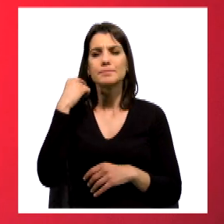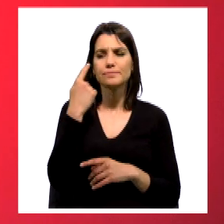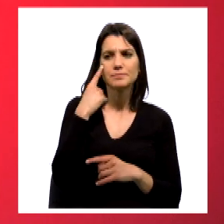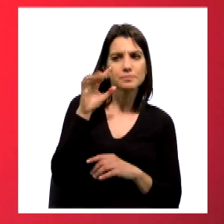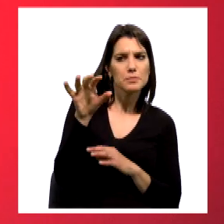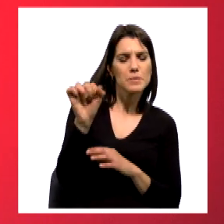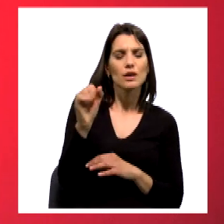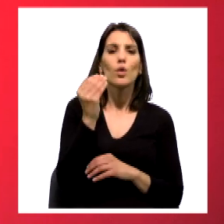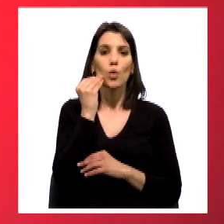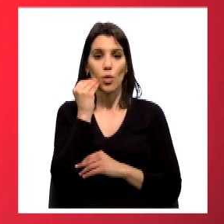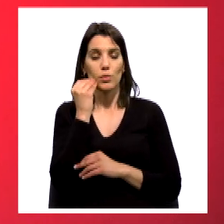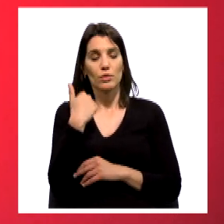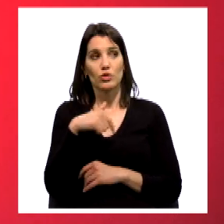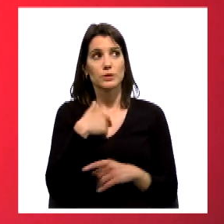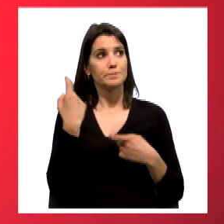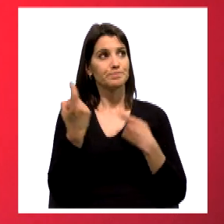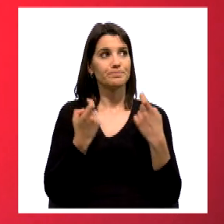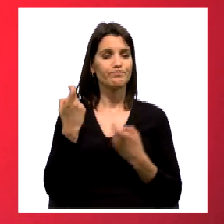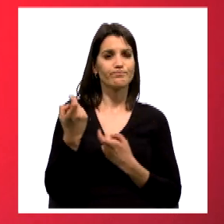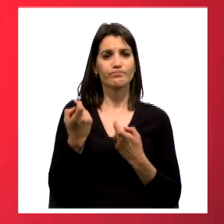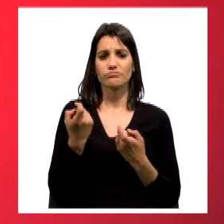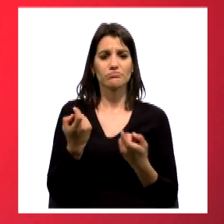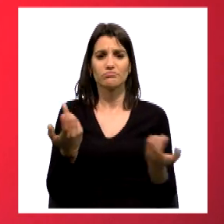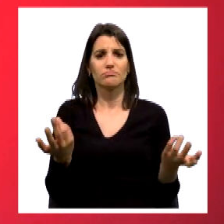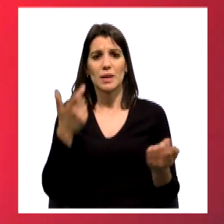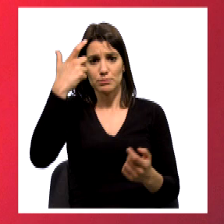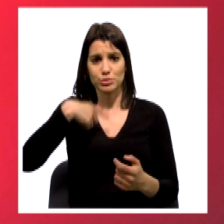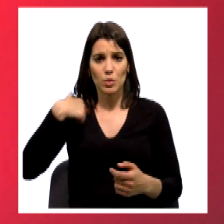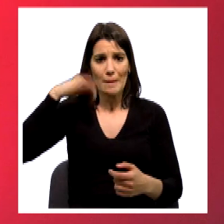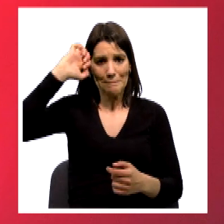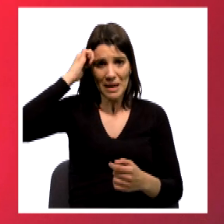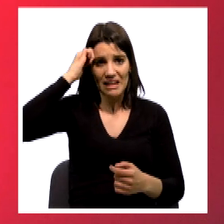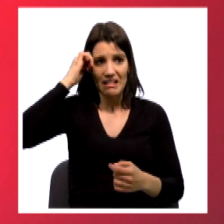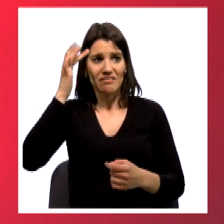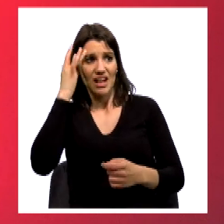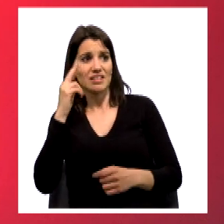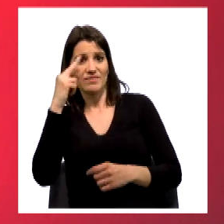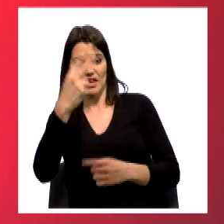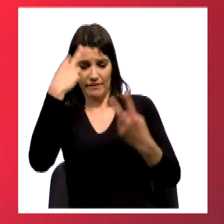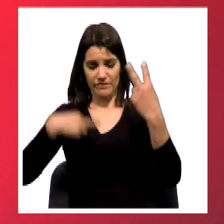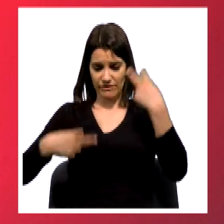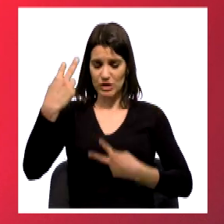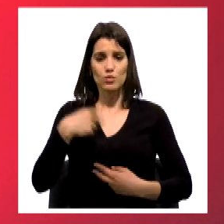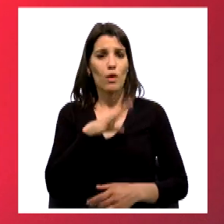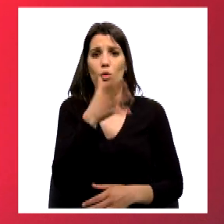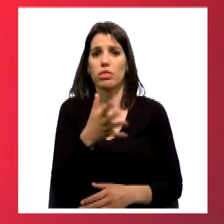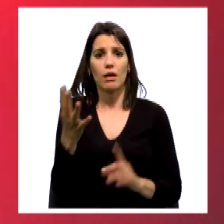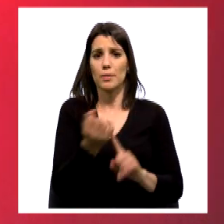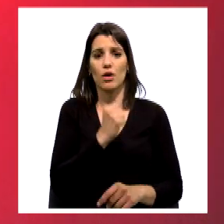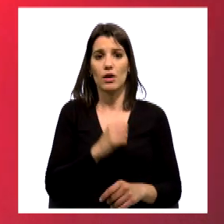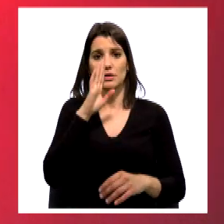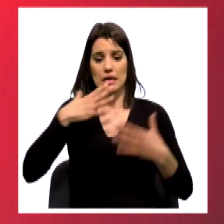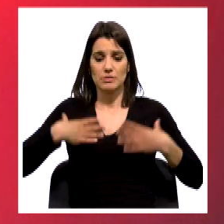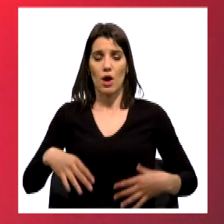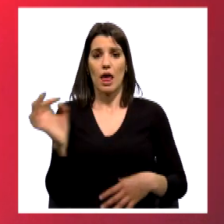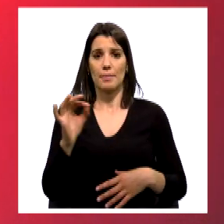vítima. E aquilo que nós chegámos à conclusão é que nada identifica uma vítima porque não se identifica pela aparência. Se